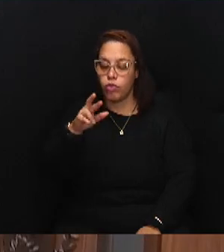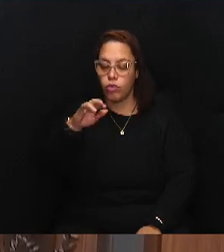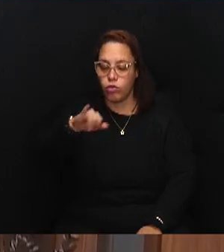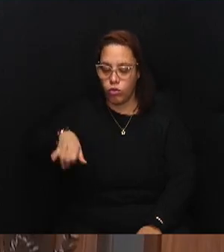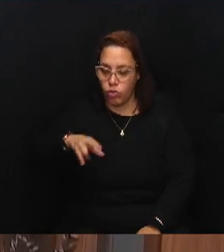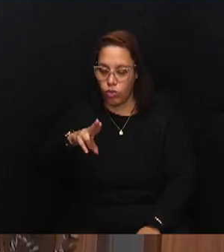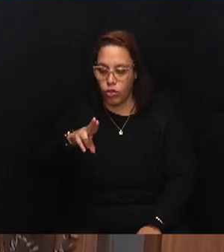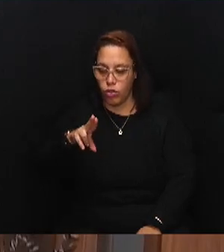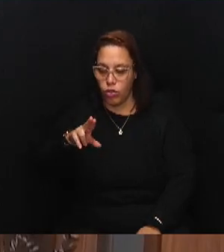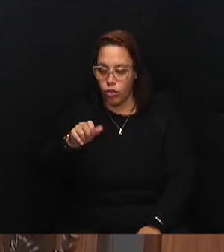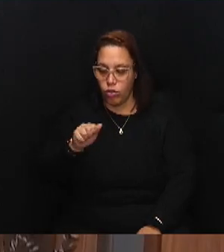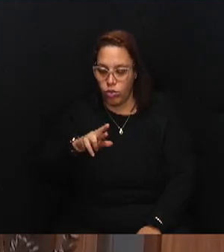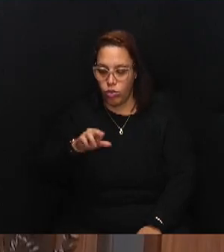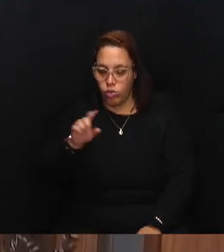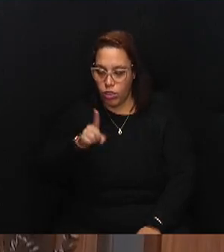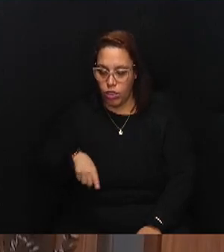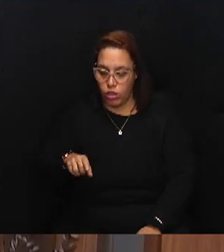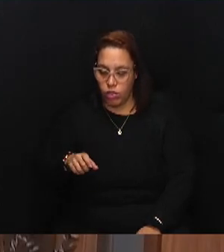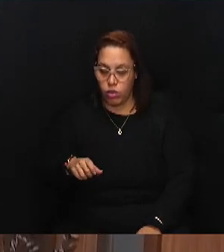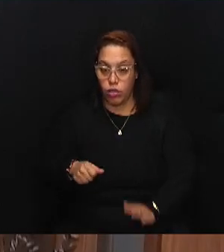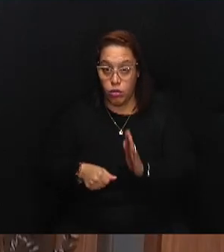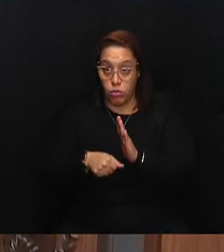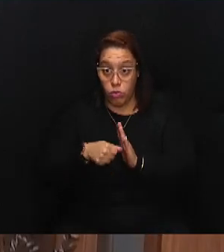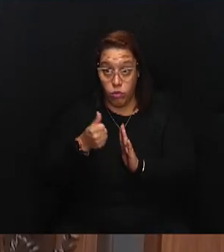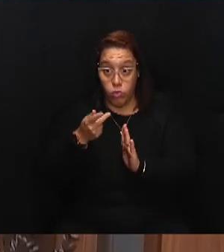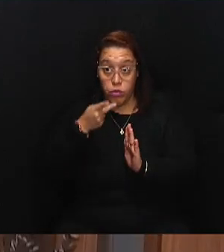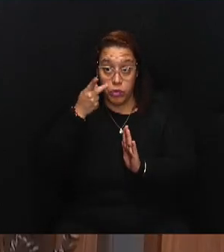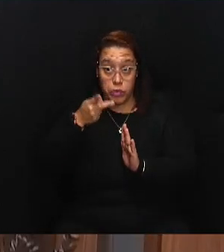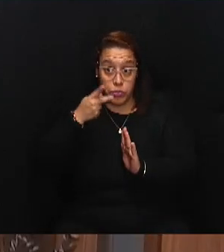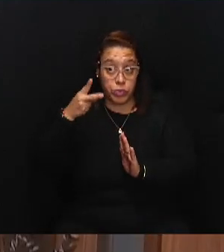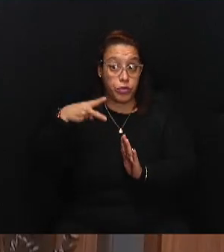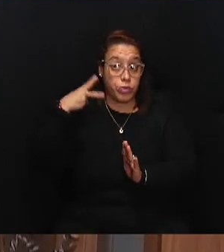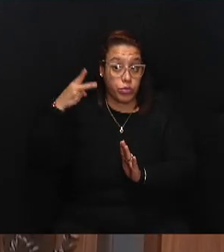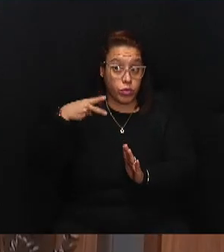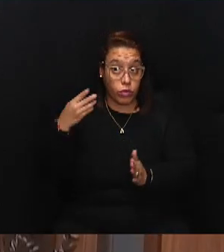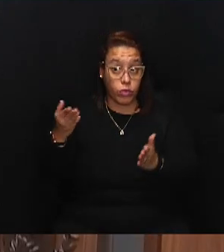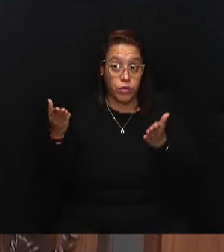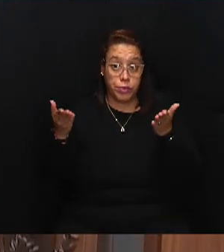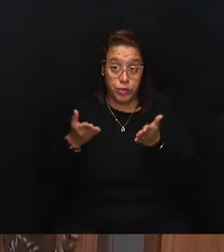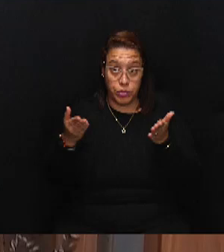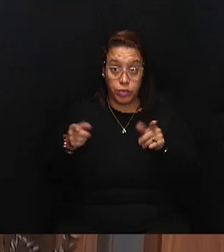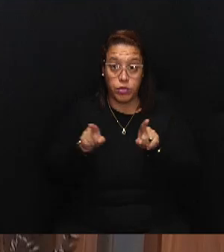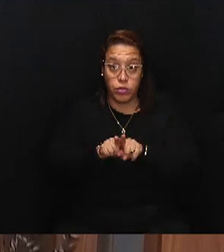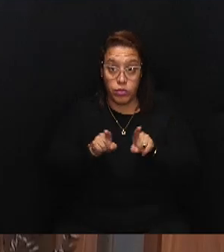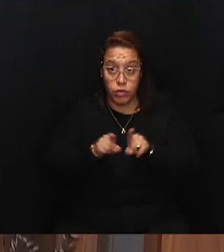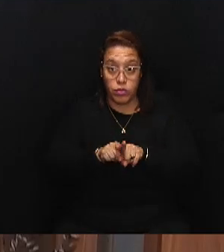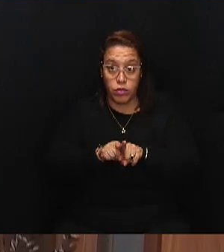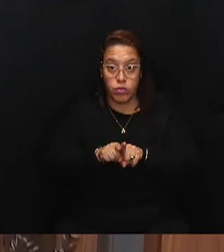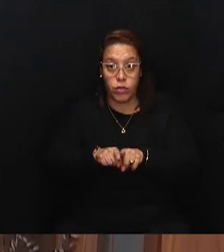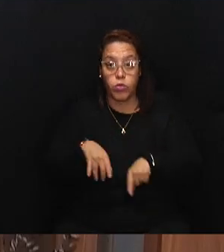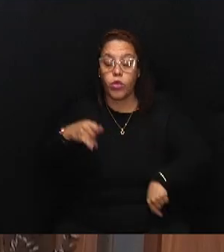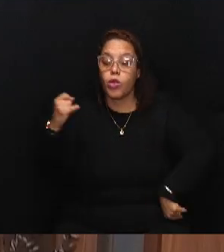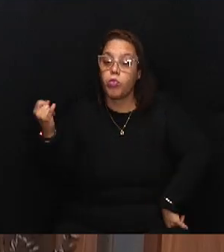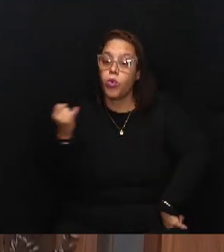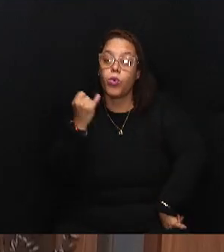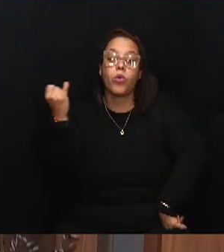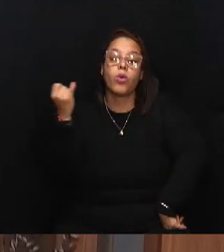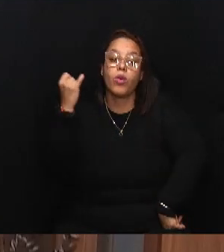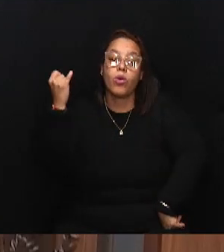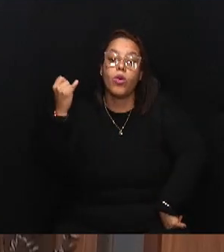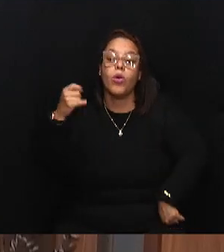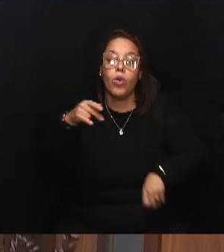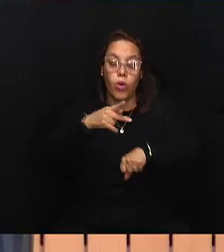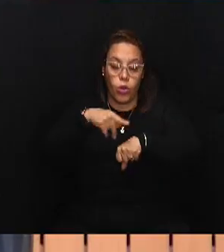Acho que, primeiro, a fala do vereador, e agora a última fala também, é muito pertinente. Nós temos um país